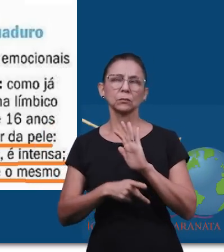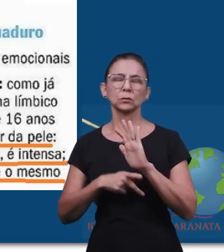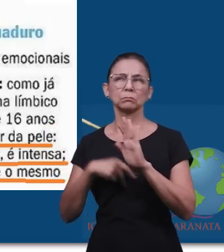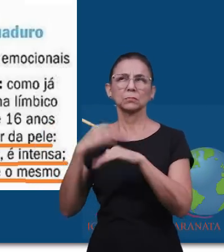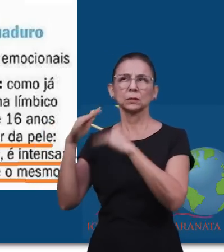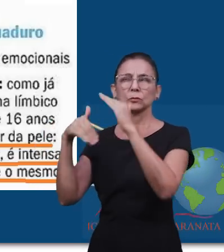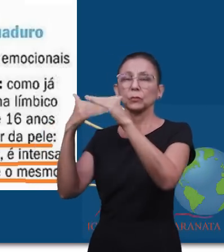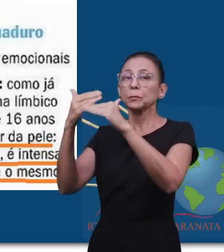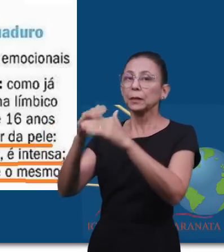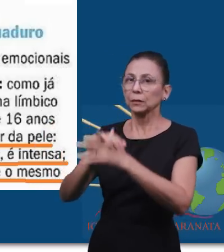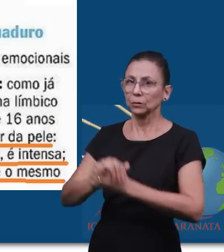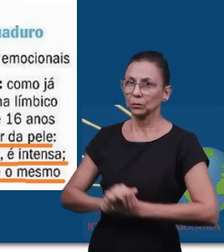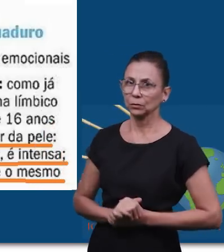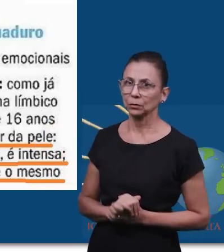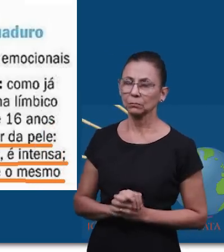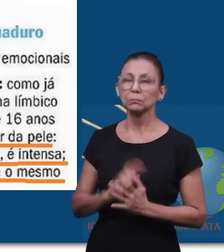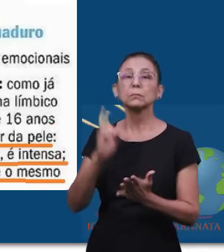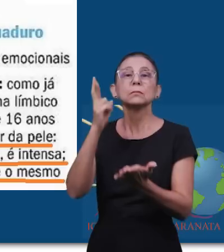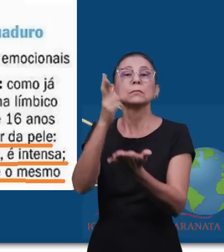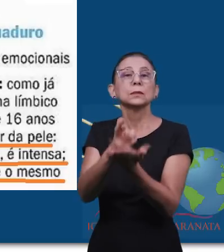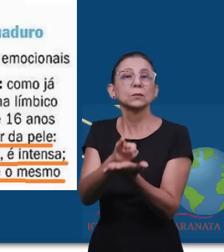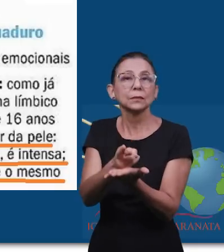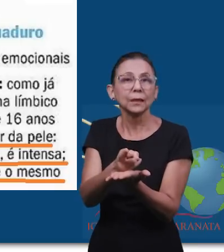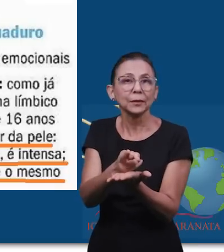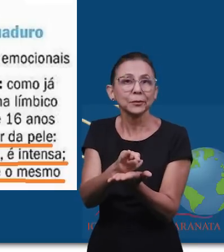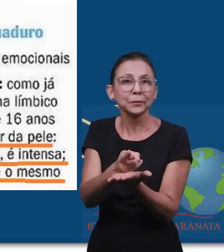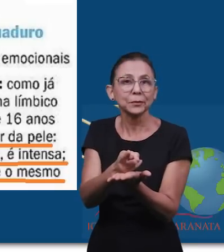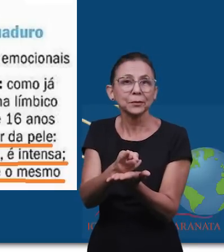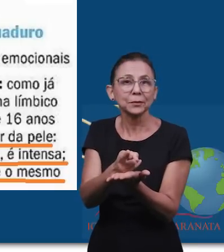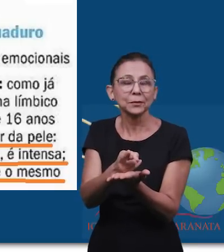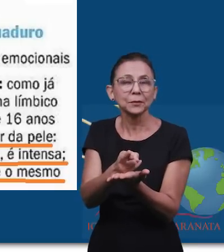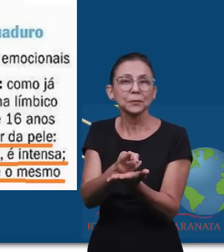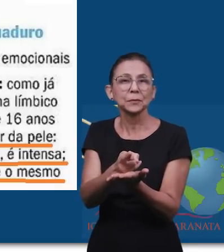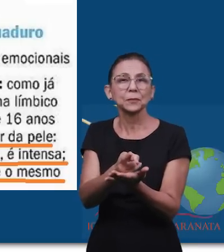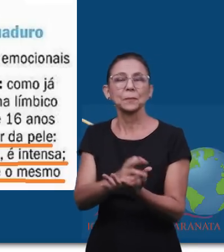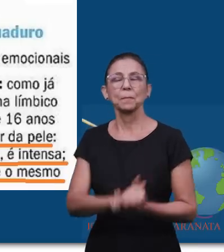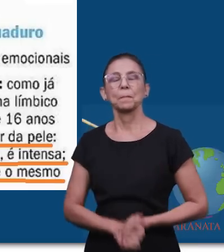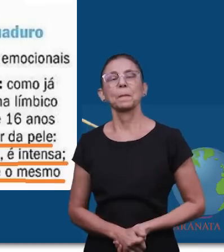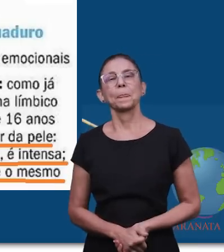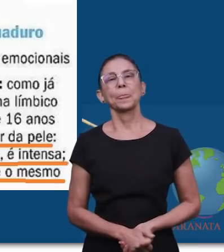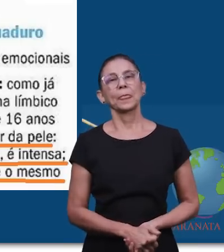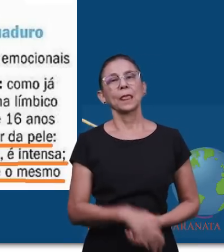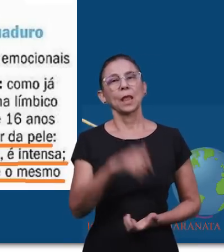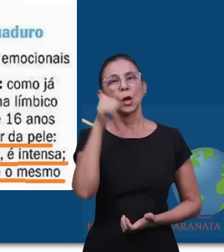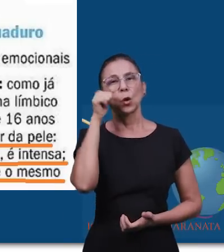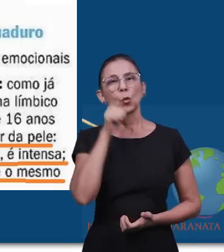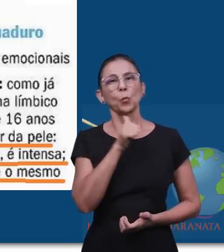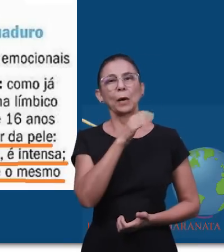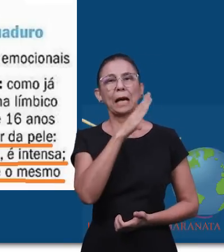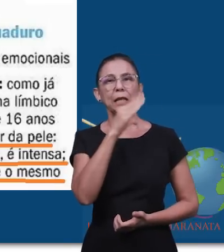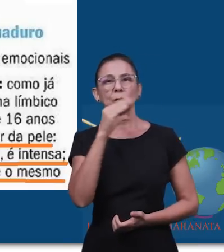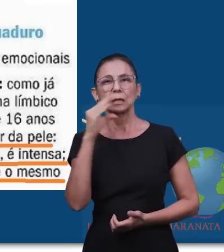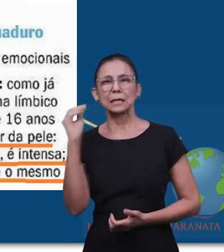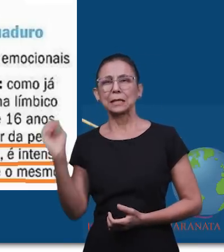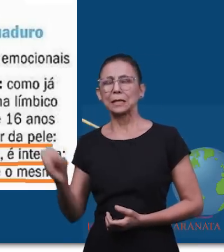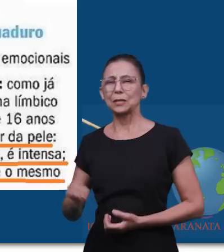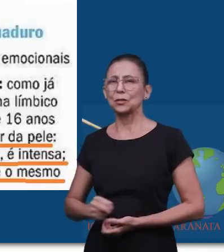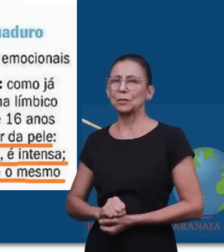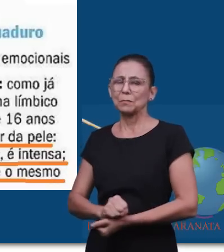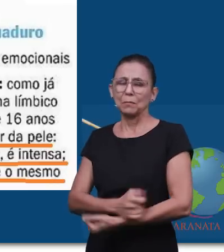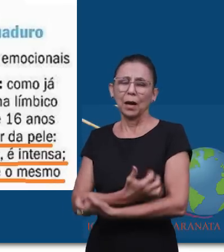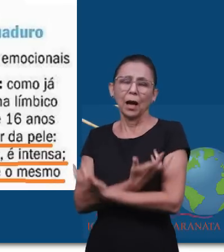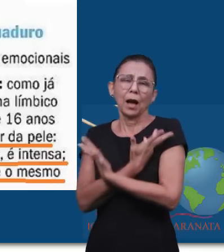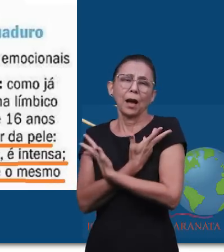desenvolvimento. Quais os efeitos disso? Temos um adolescente que sente muitas